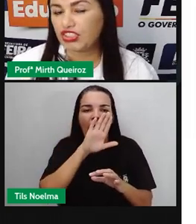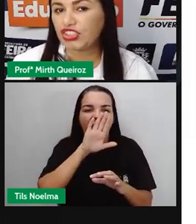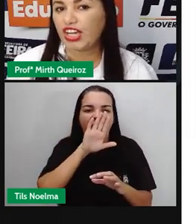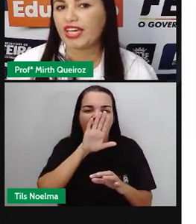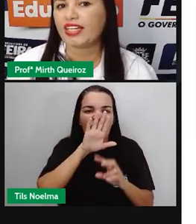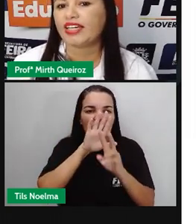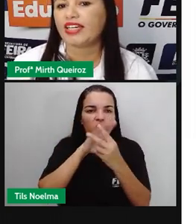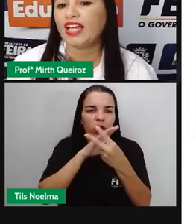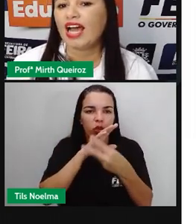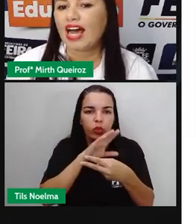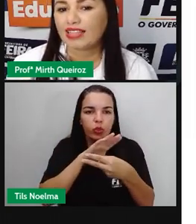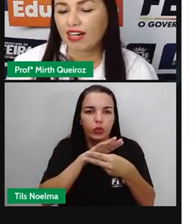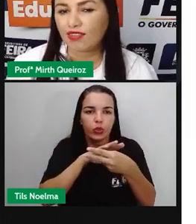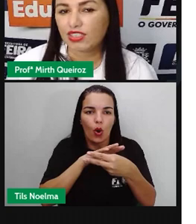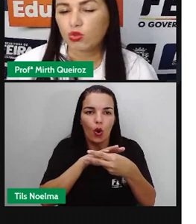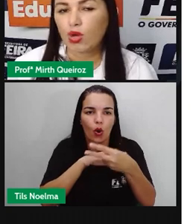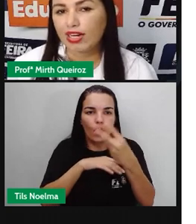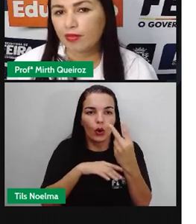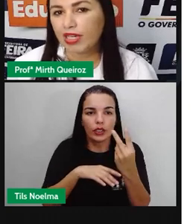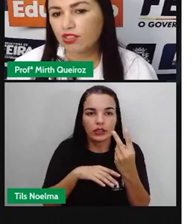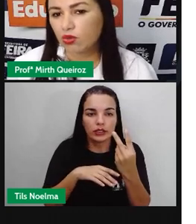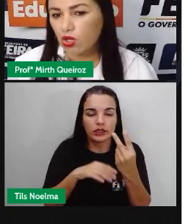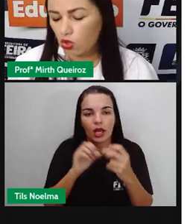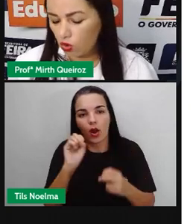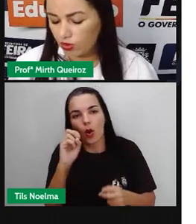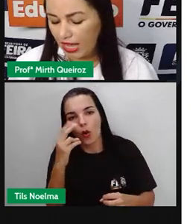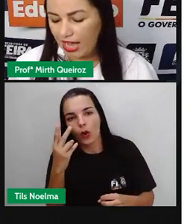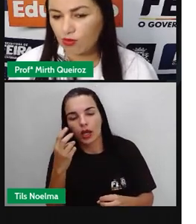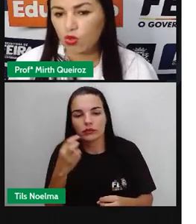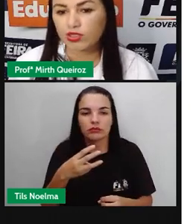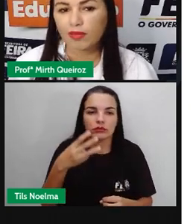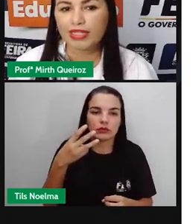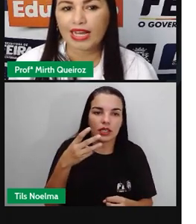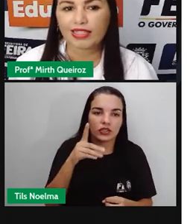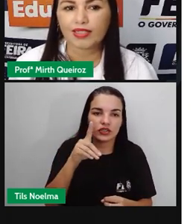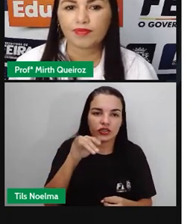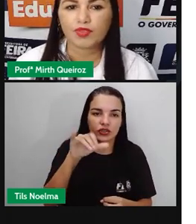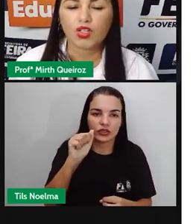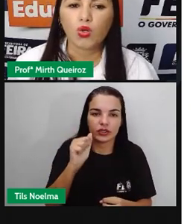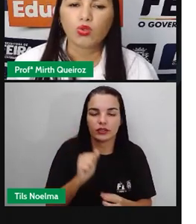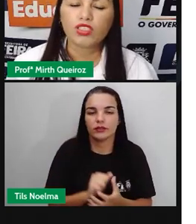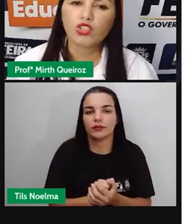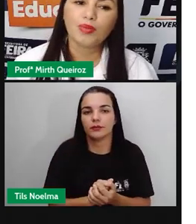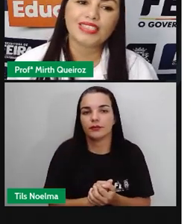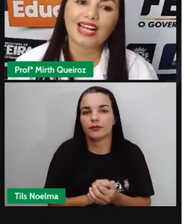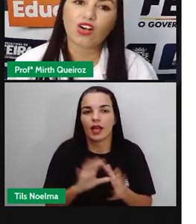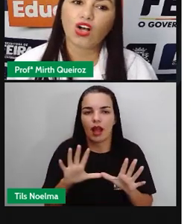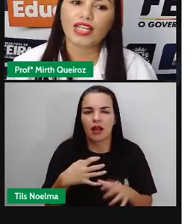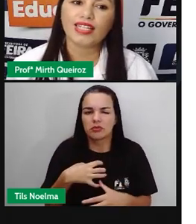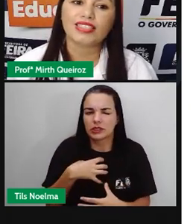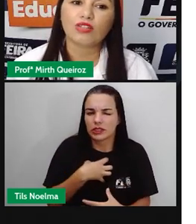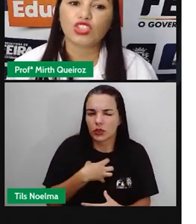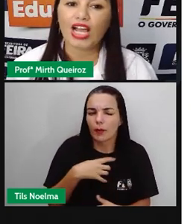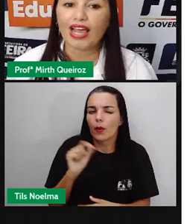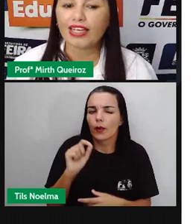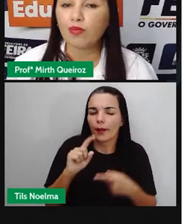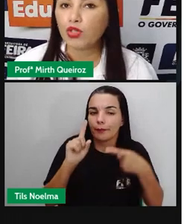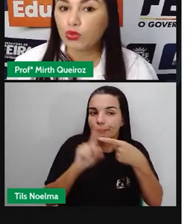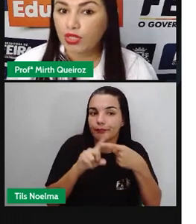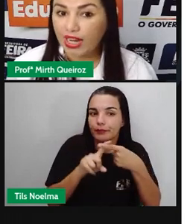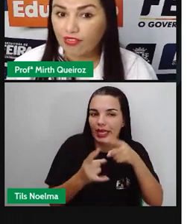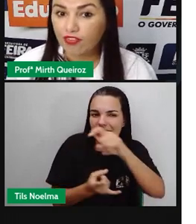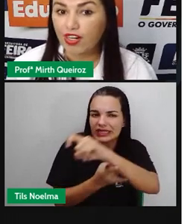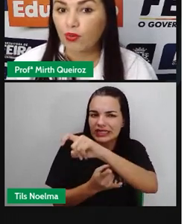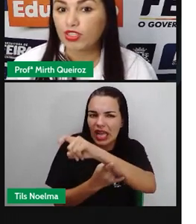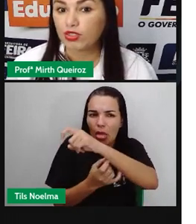caso quando a gente ingere aí através do alimento ou da água contaminada os sintomas da cólera são